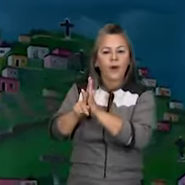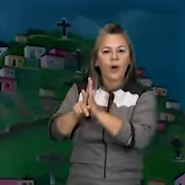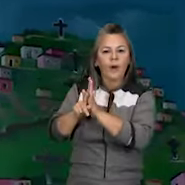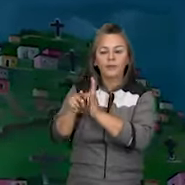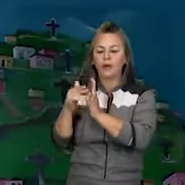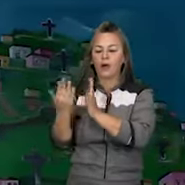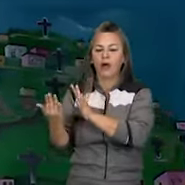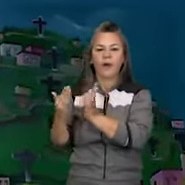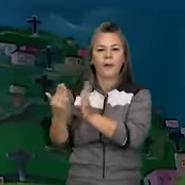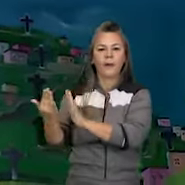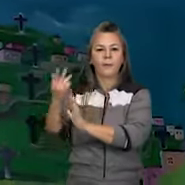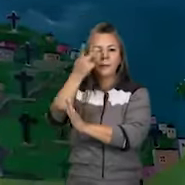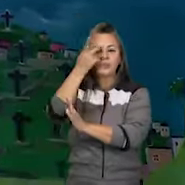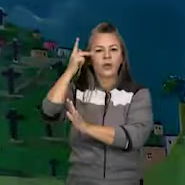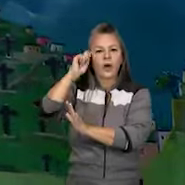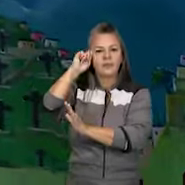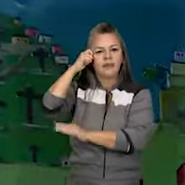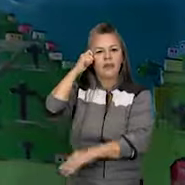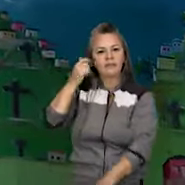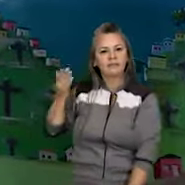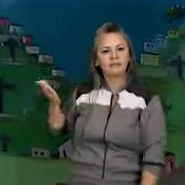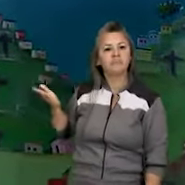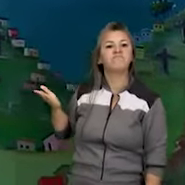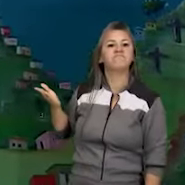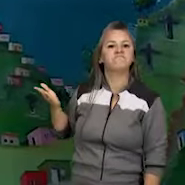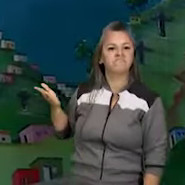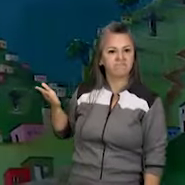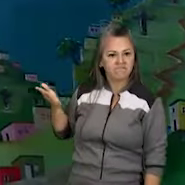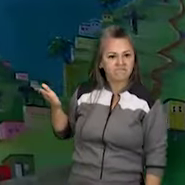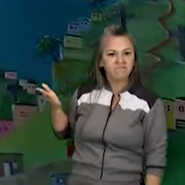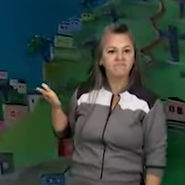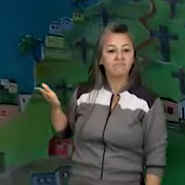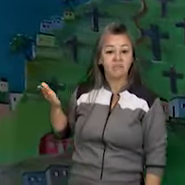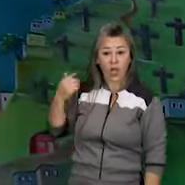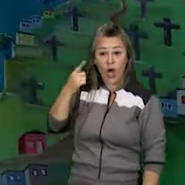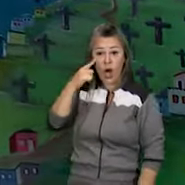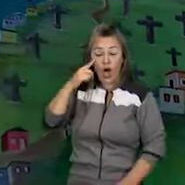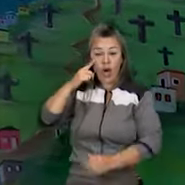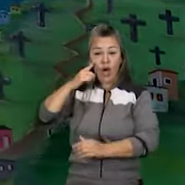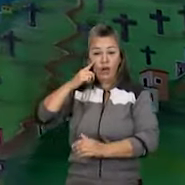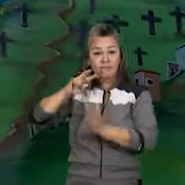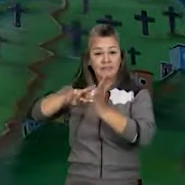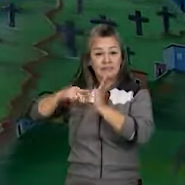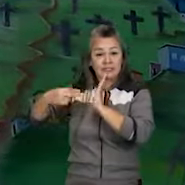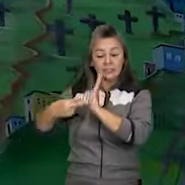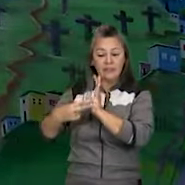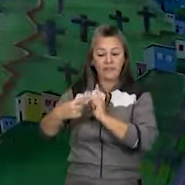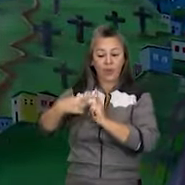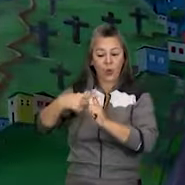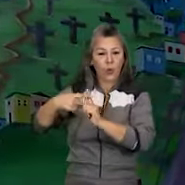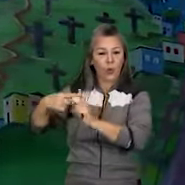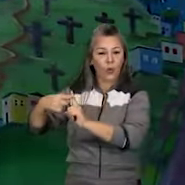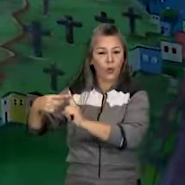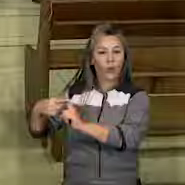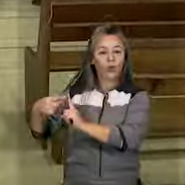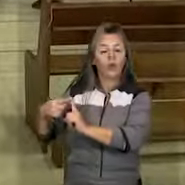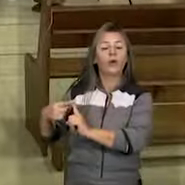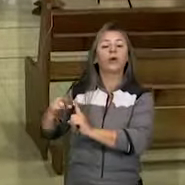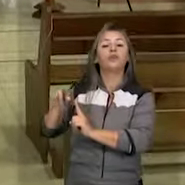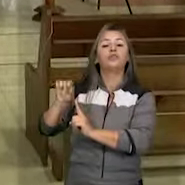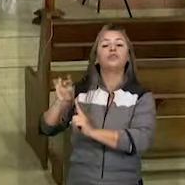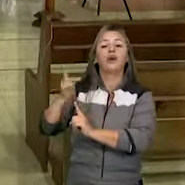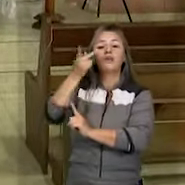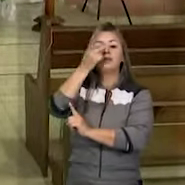Rosário, as cruzes indicando que os corpos negros foram abandonados debaixo do asfalto da cidade, e